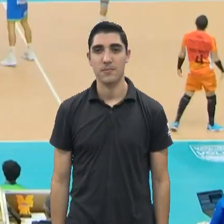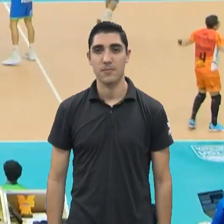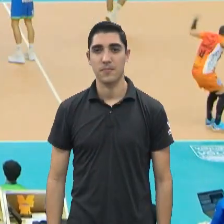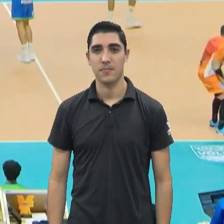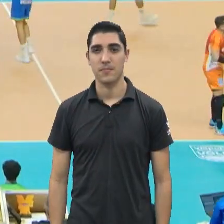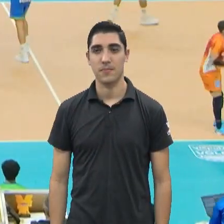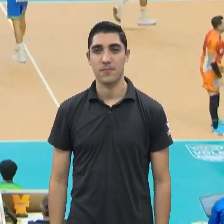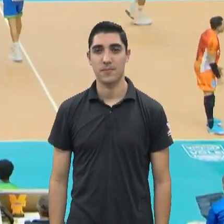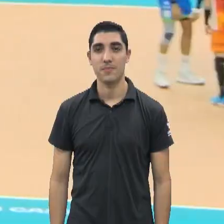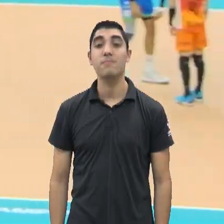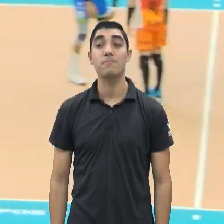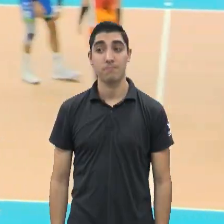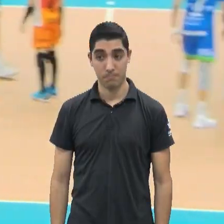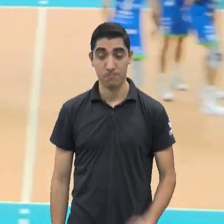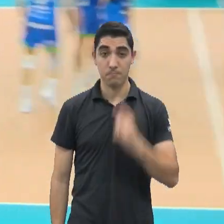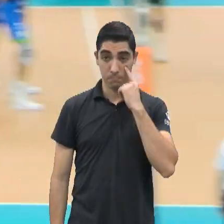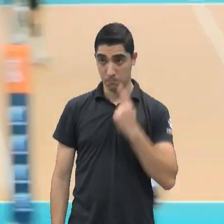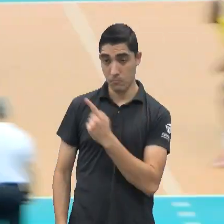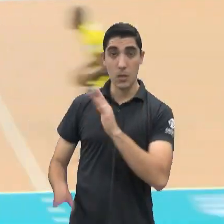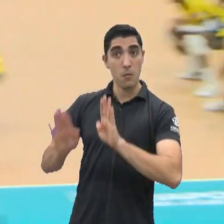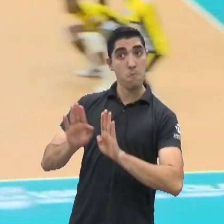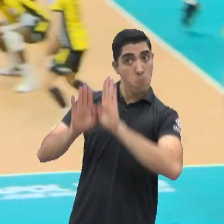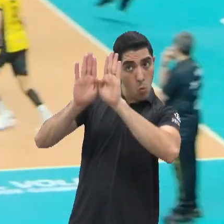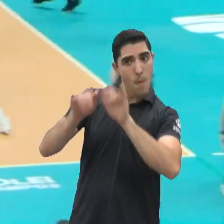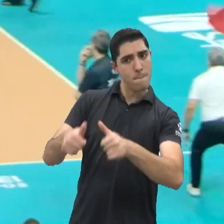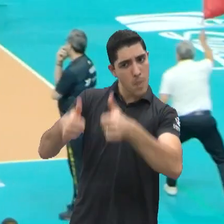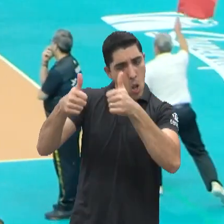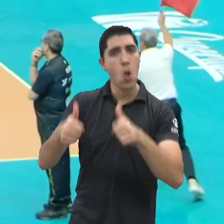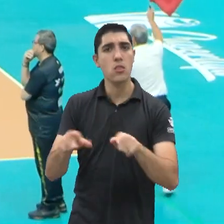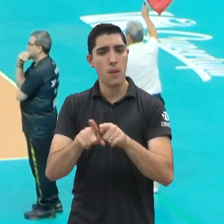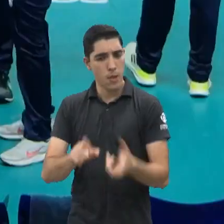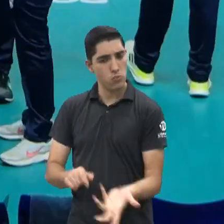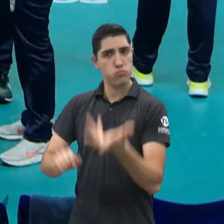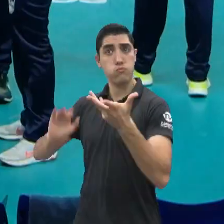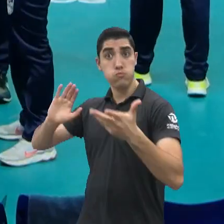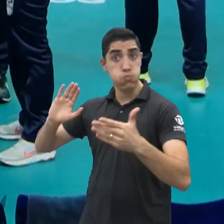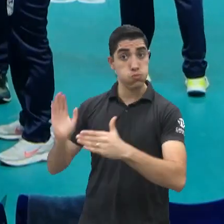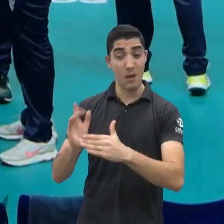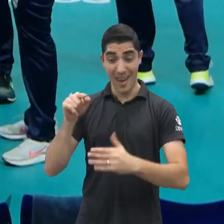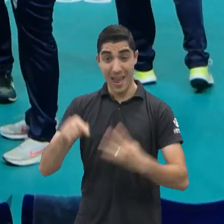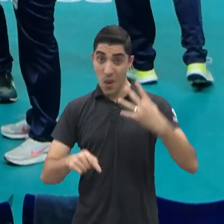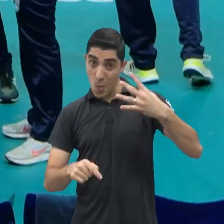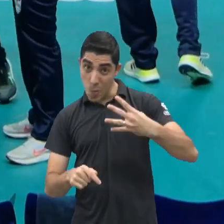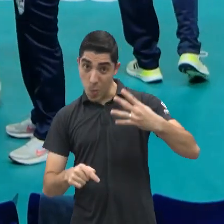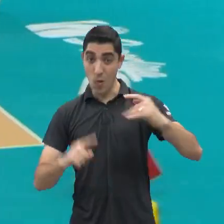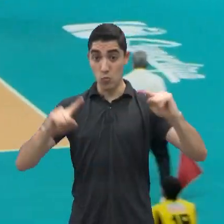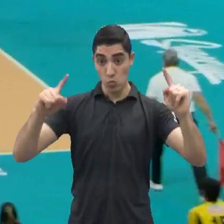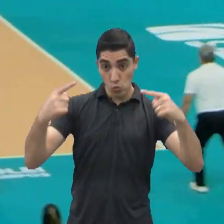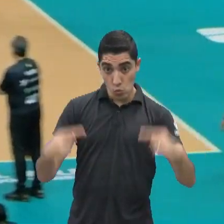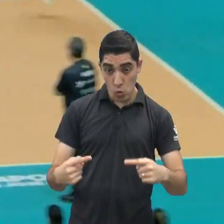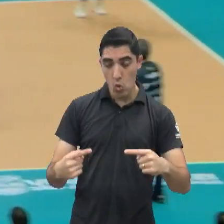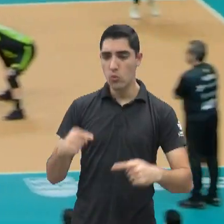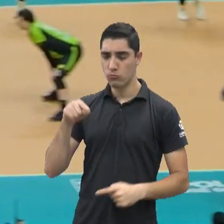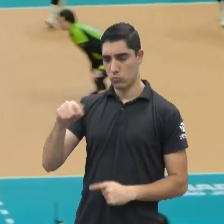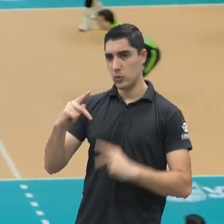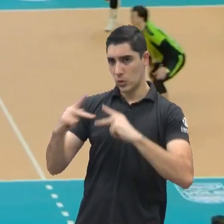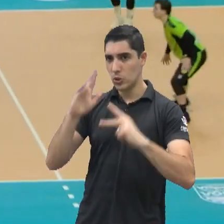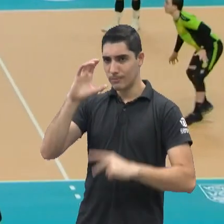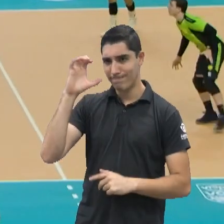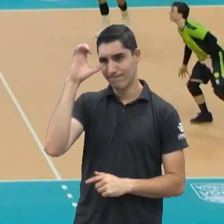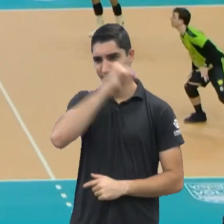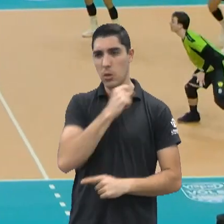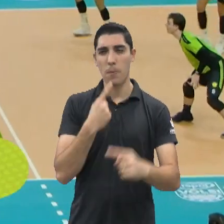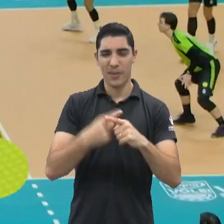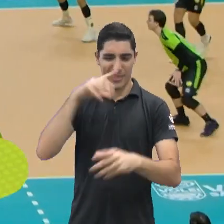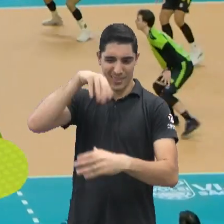Não parar os bloqueios, melhorar os saques. A 4ª rodada da Superliga deixou lições ao São José. A nova derrota em casa,